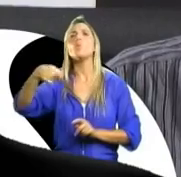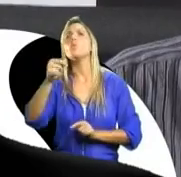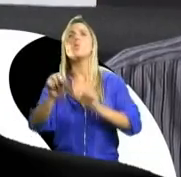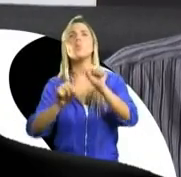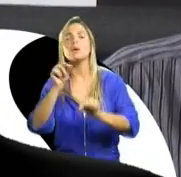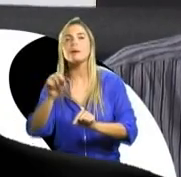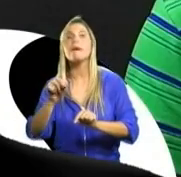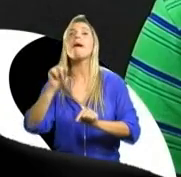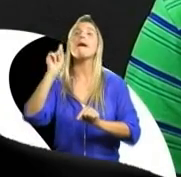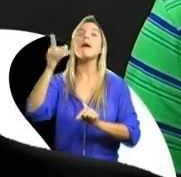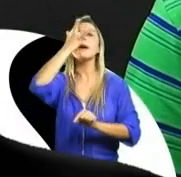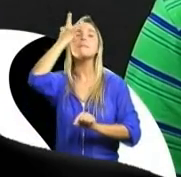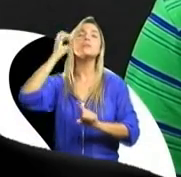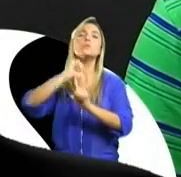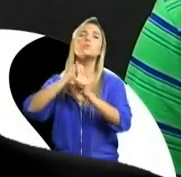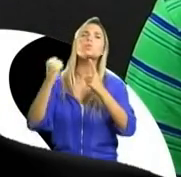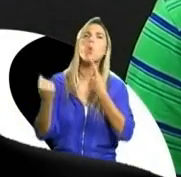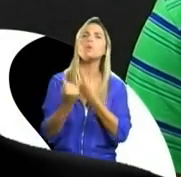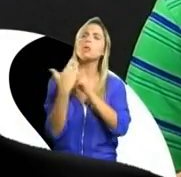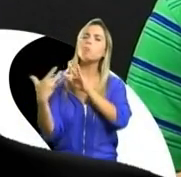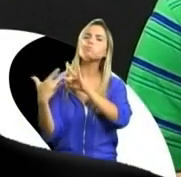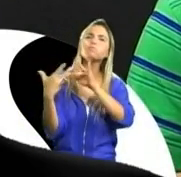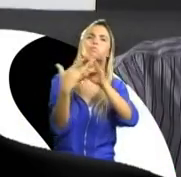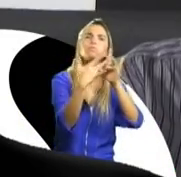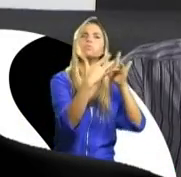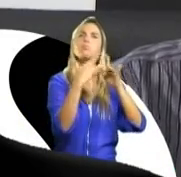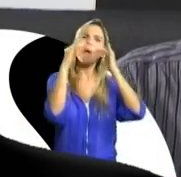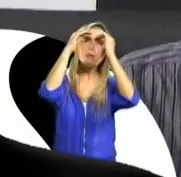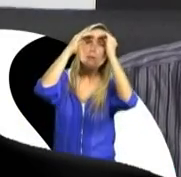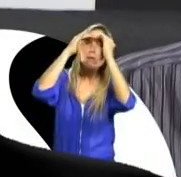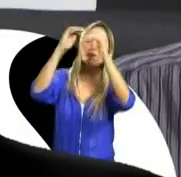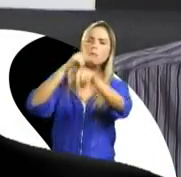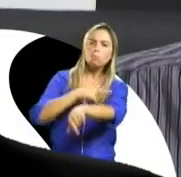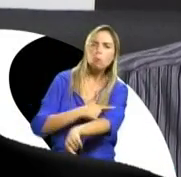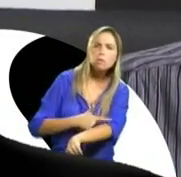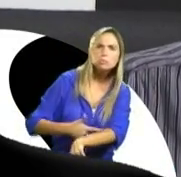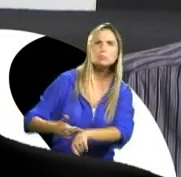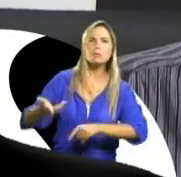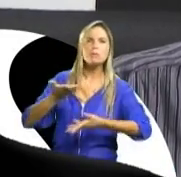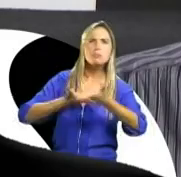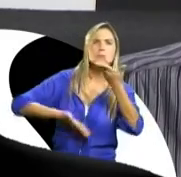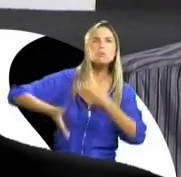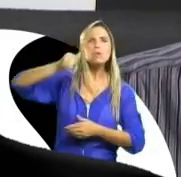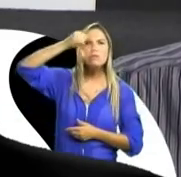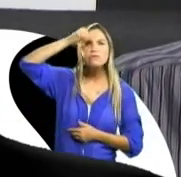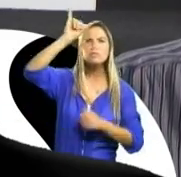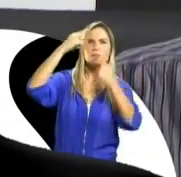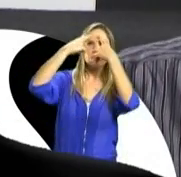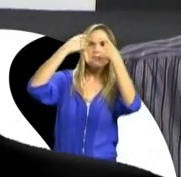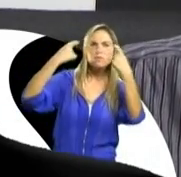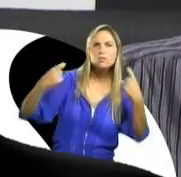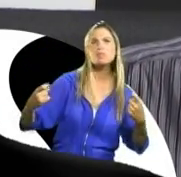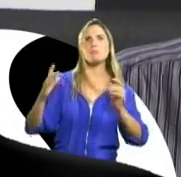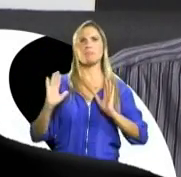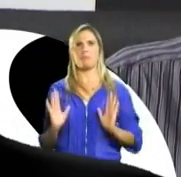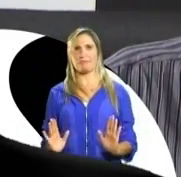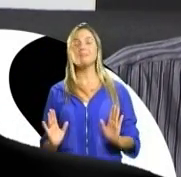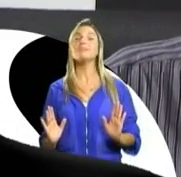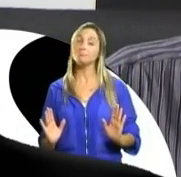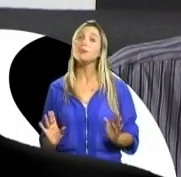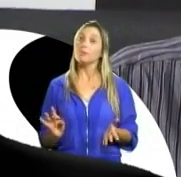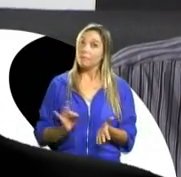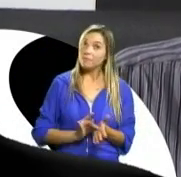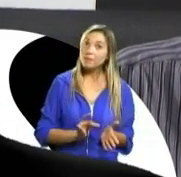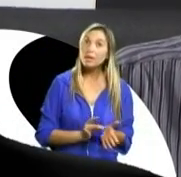tolerância social. Ser respeitoso, não causar violência a ela. Então nós temos dentro